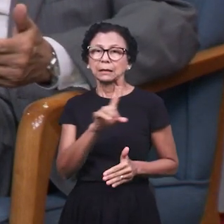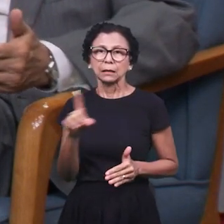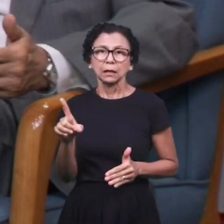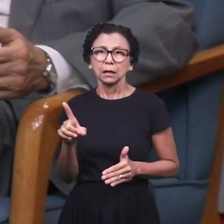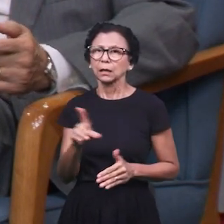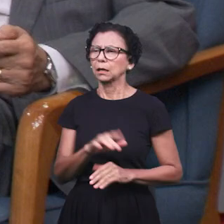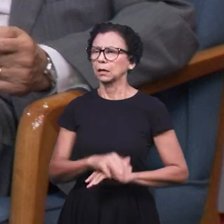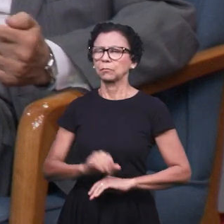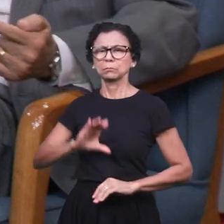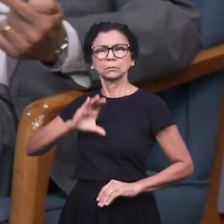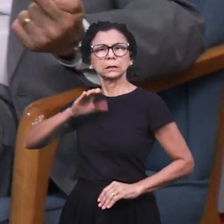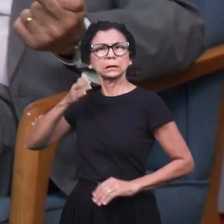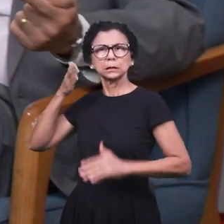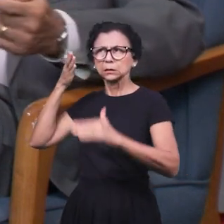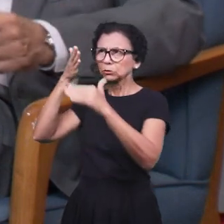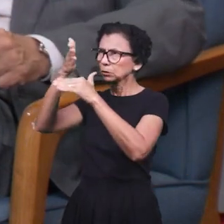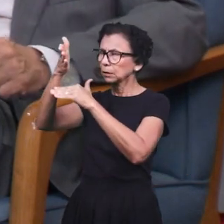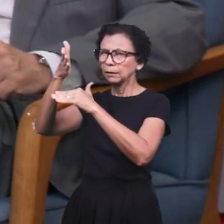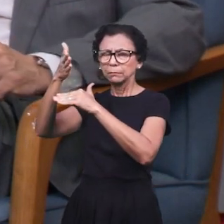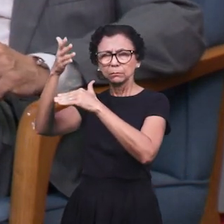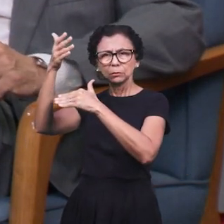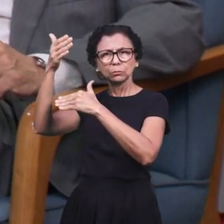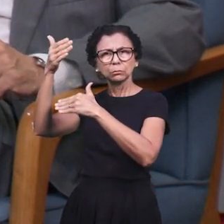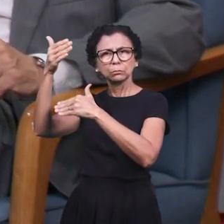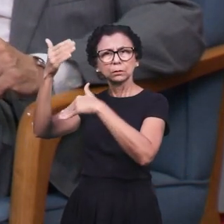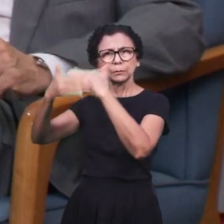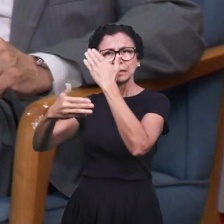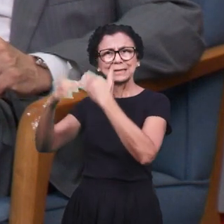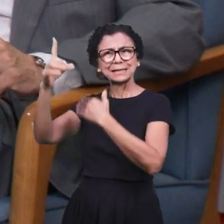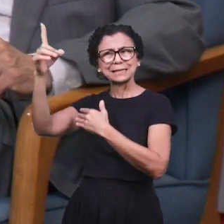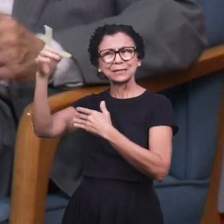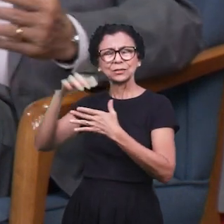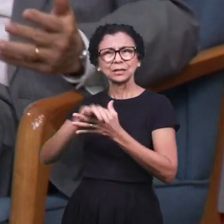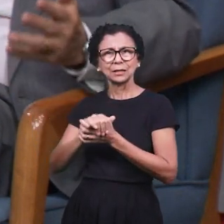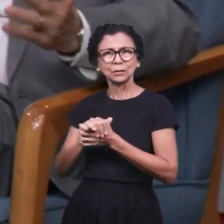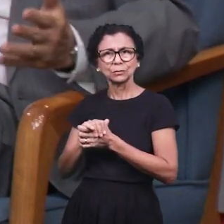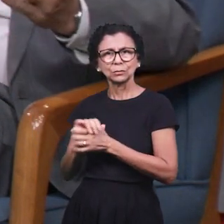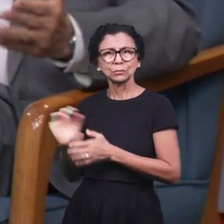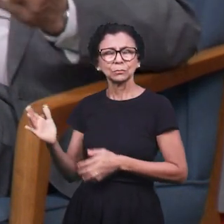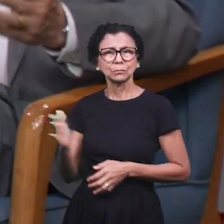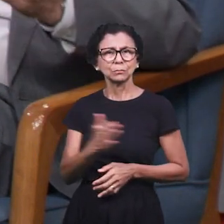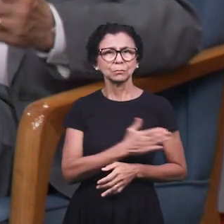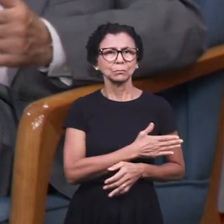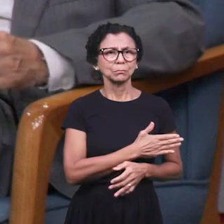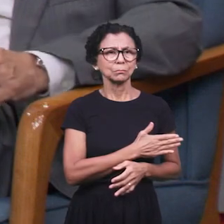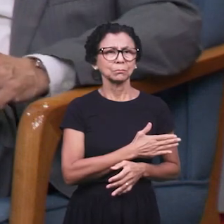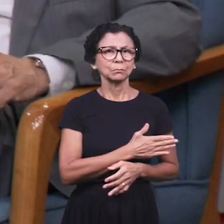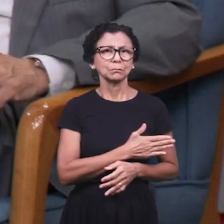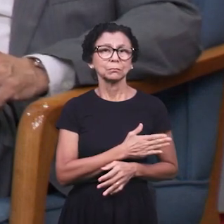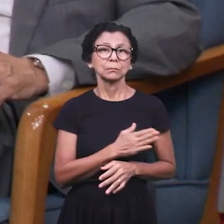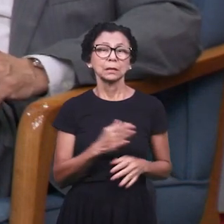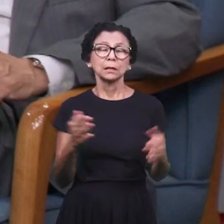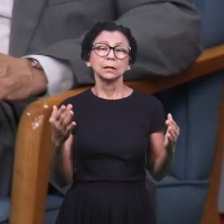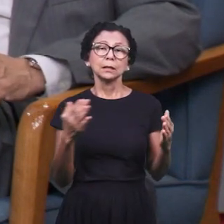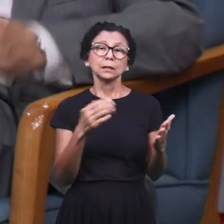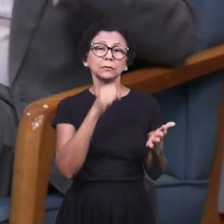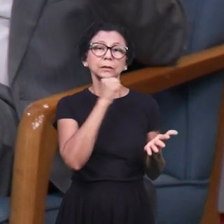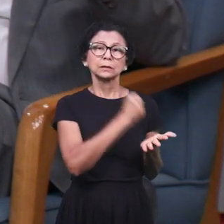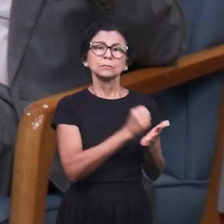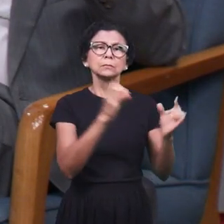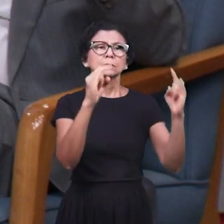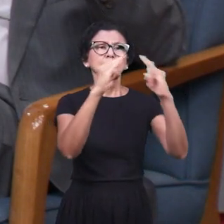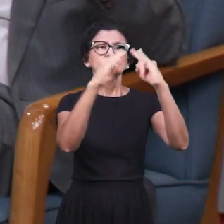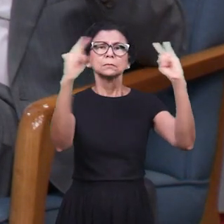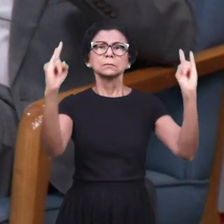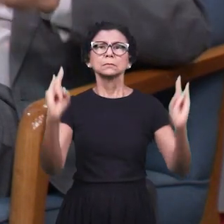Entrar com ousadia no Santíssimo. Mas aquilo que só quem podia fazer era o sumo sacerdote